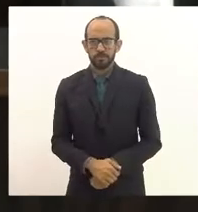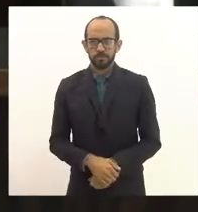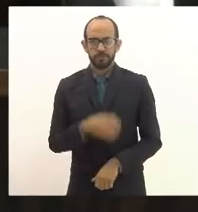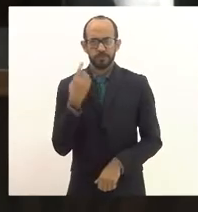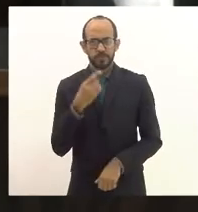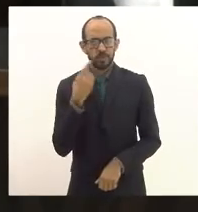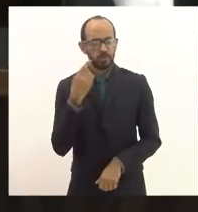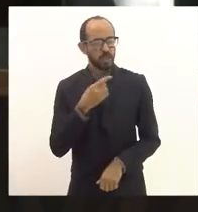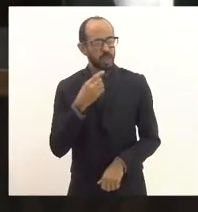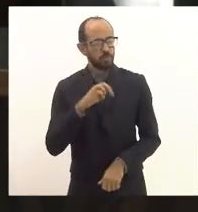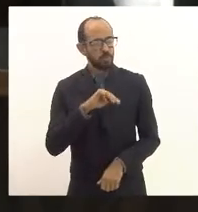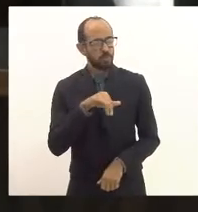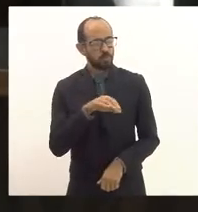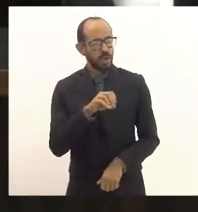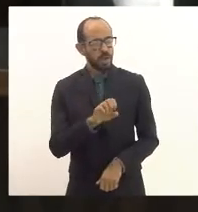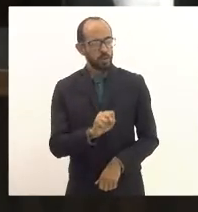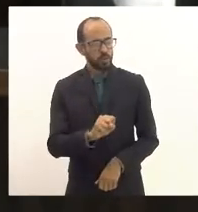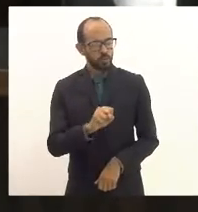deputado Marcos Miller.